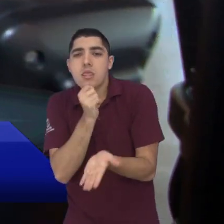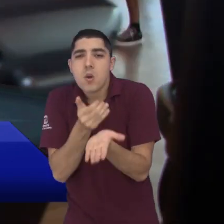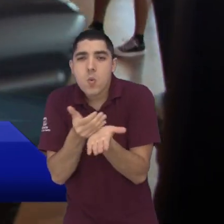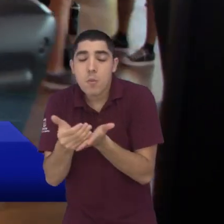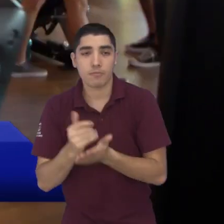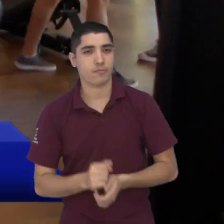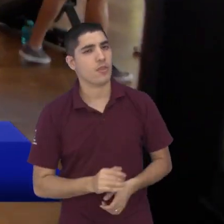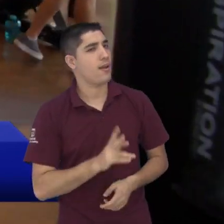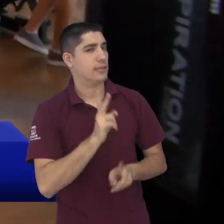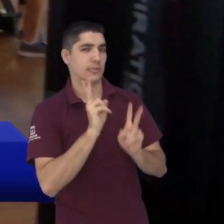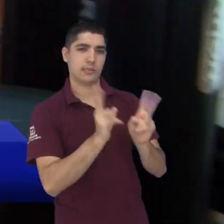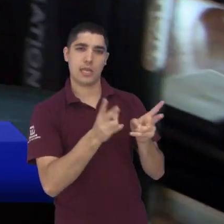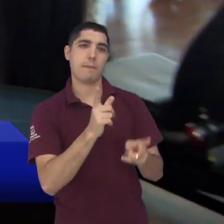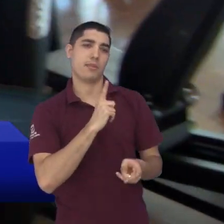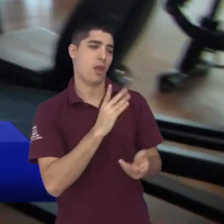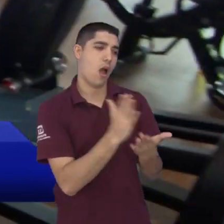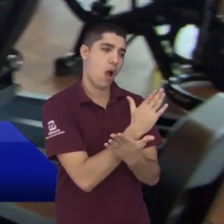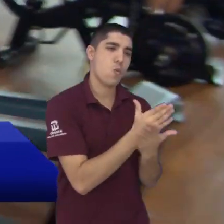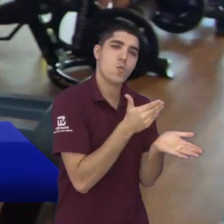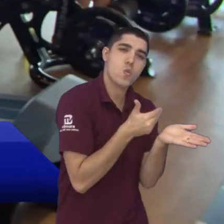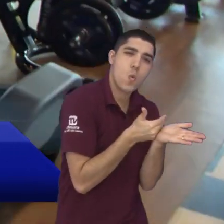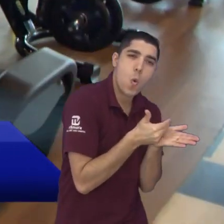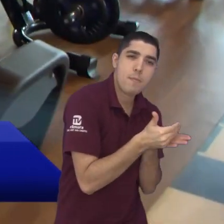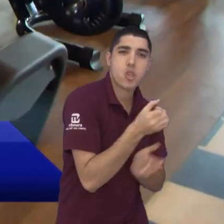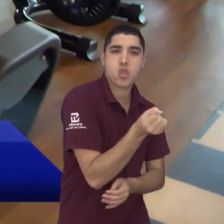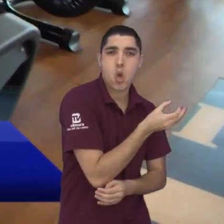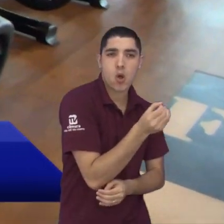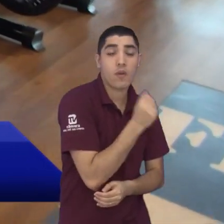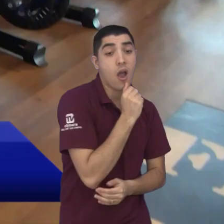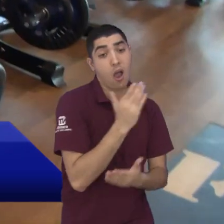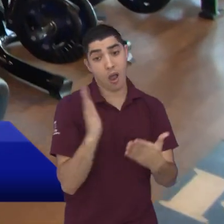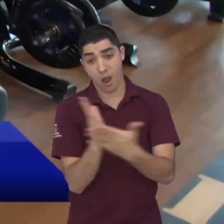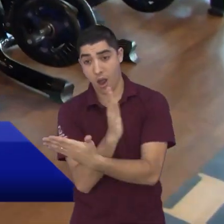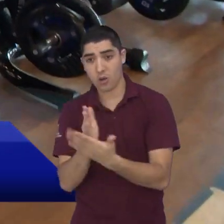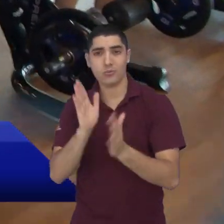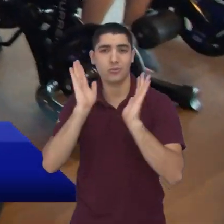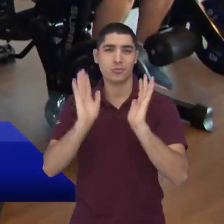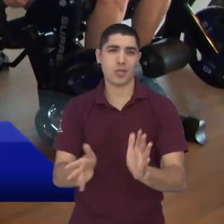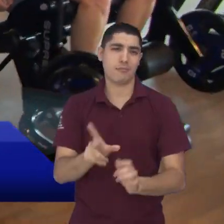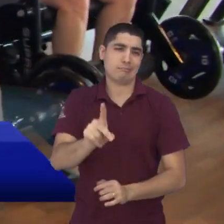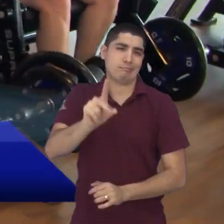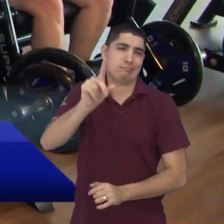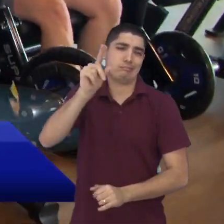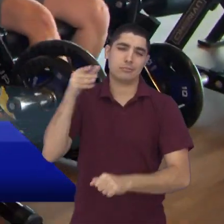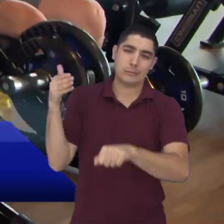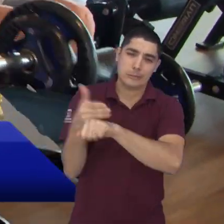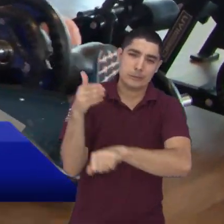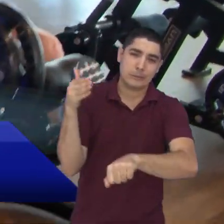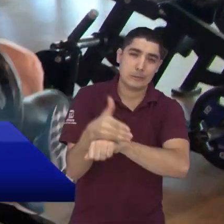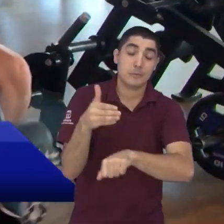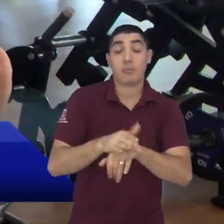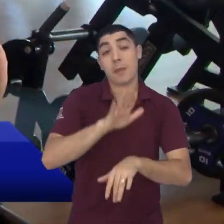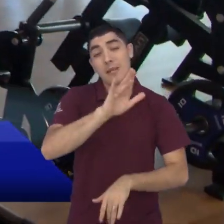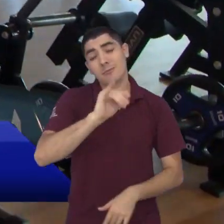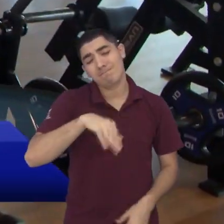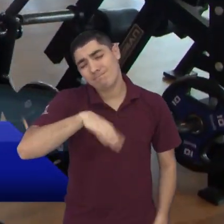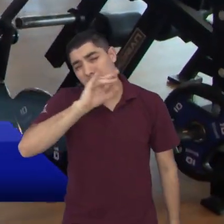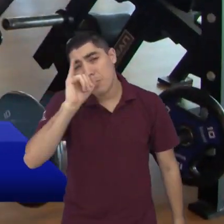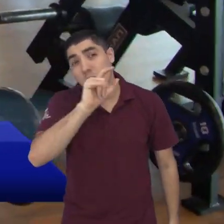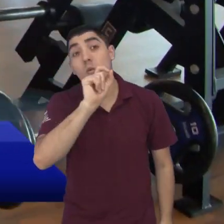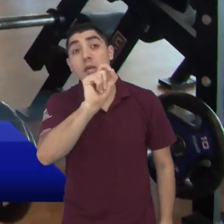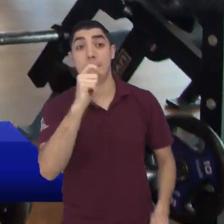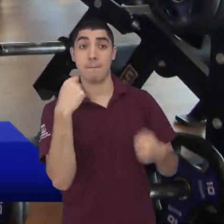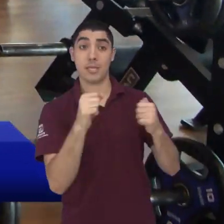começando agora sempre tem tá sempre tem gente nova entrando vocês tem os alunos mais antigos que estão frequentando Mas o mais importante